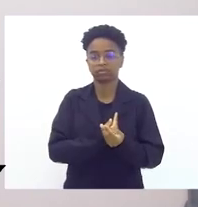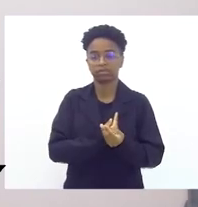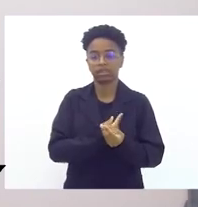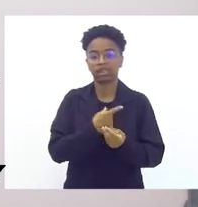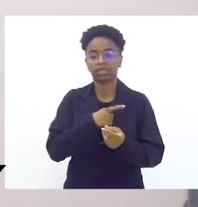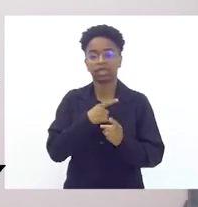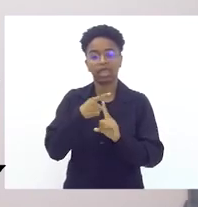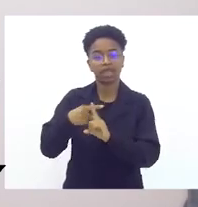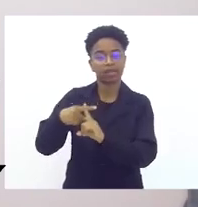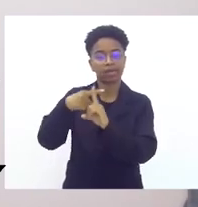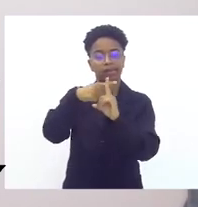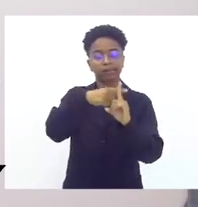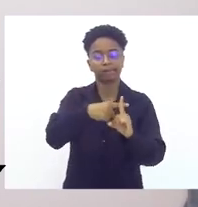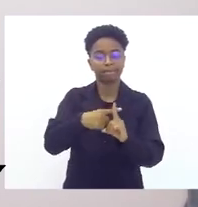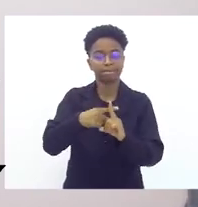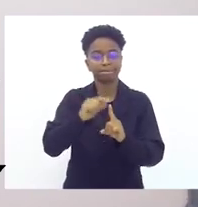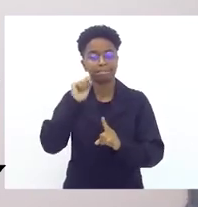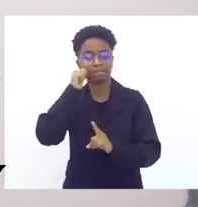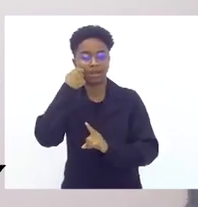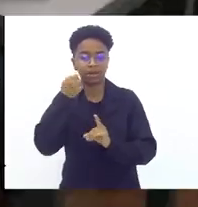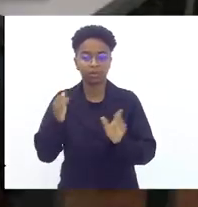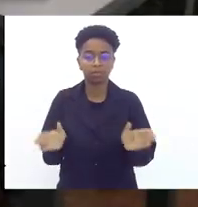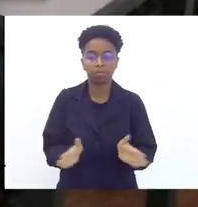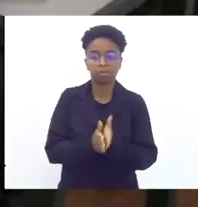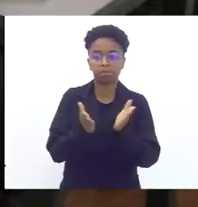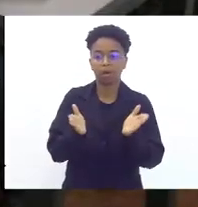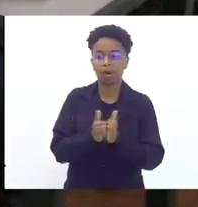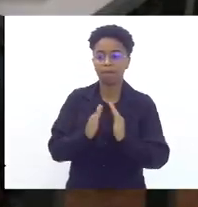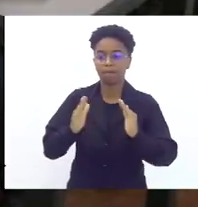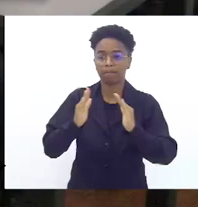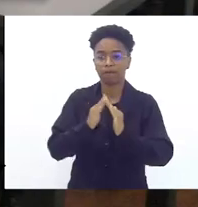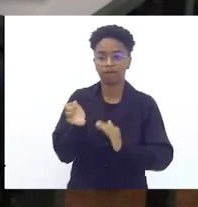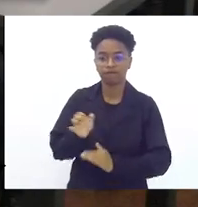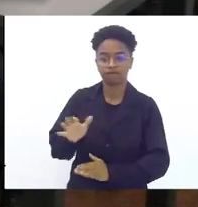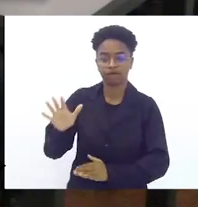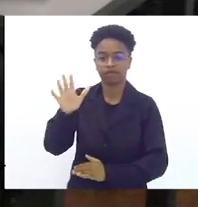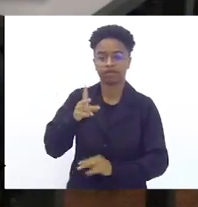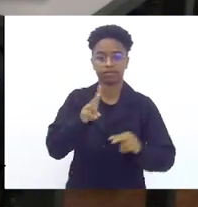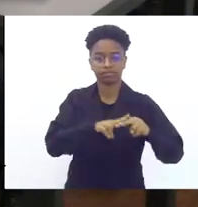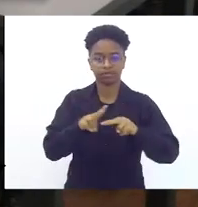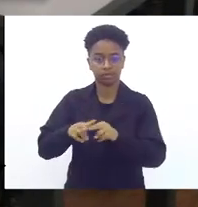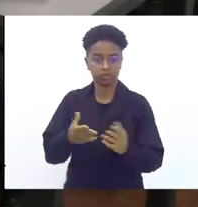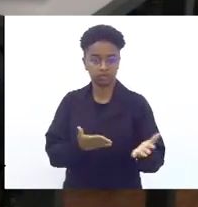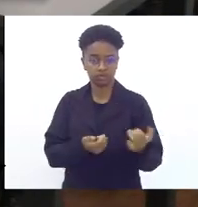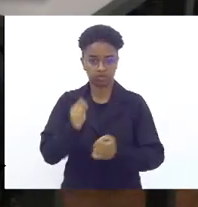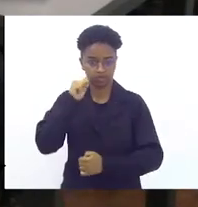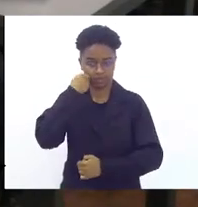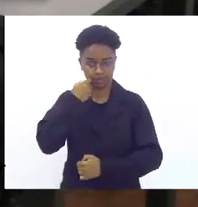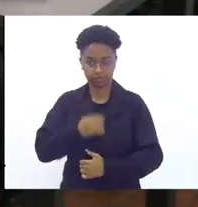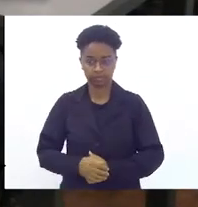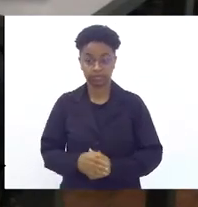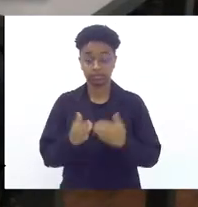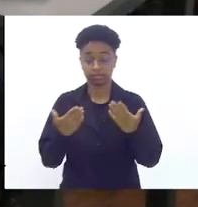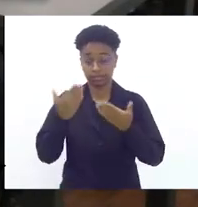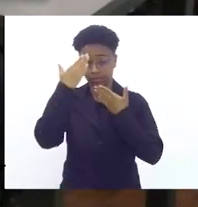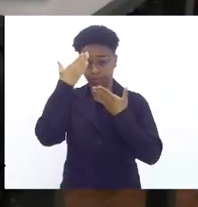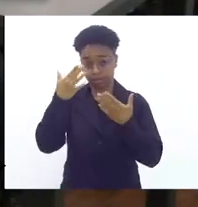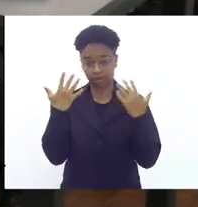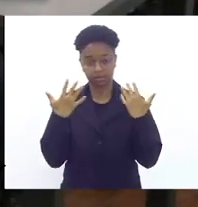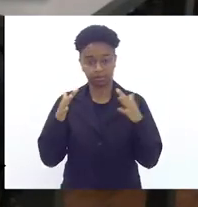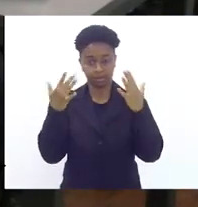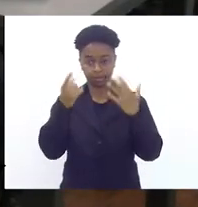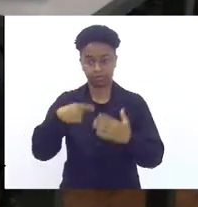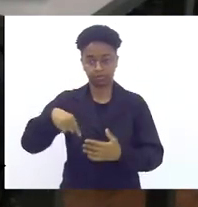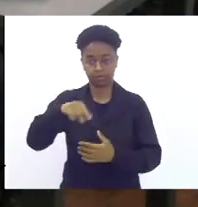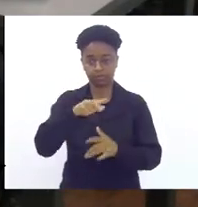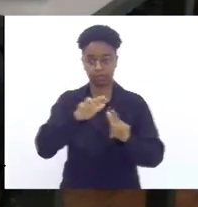alvo preto pobre de favela e periferia encarcerando a minha a nossa juventude Negra então muito obrigada Parabéns aí